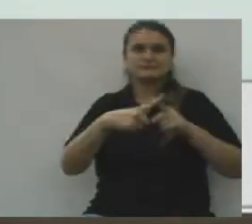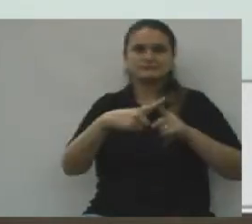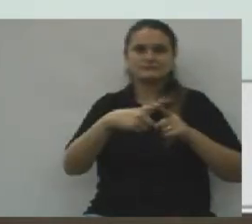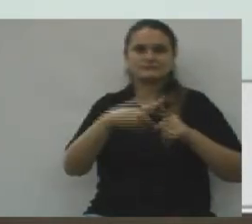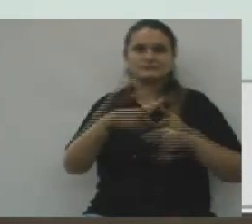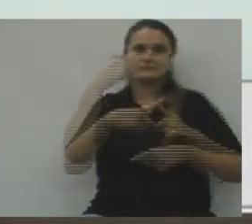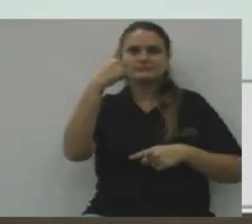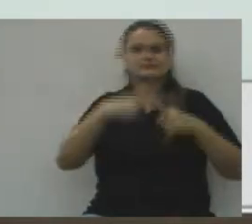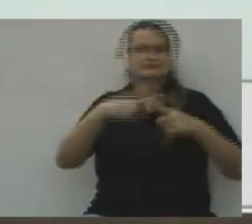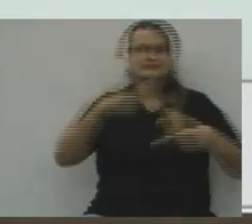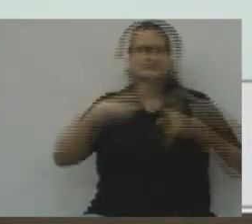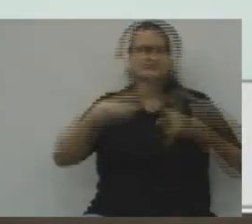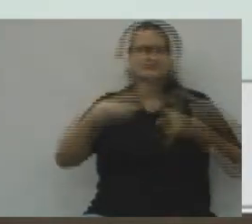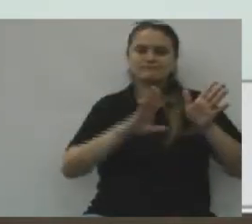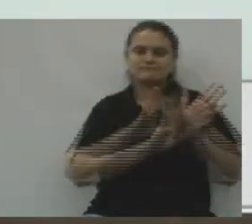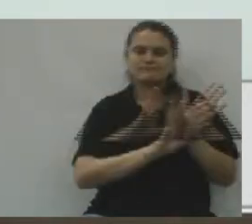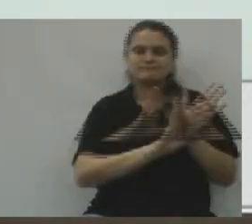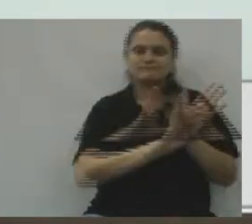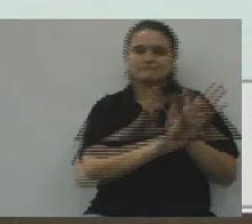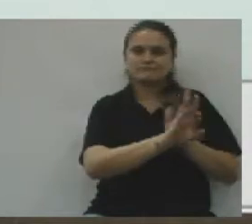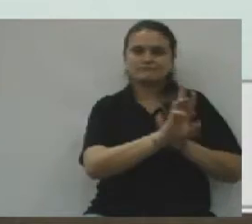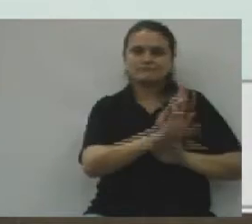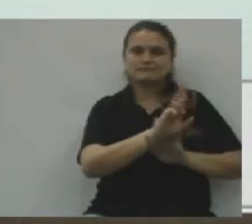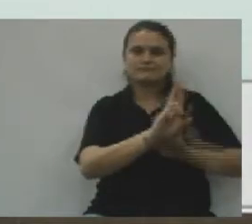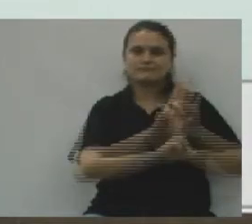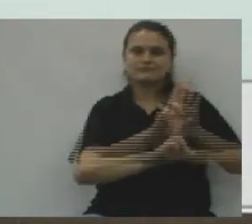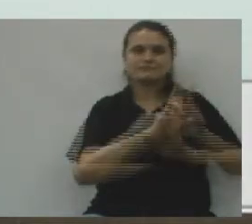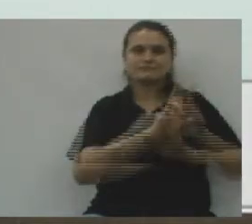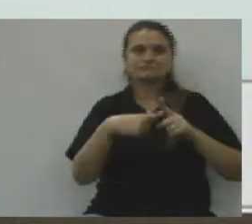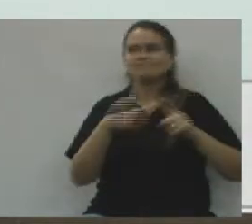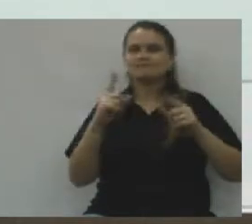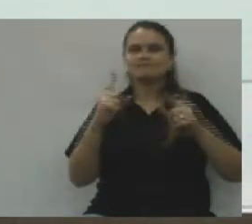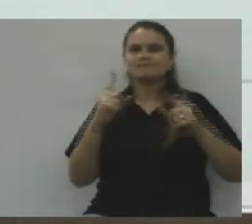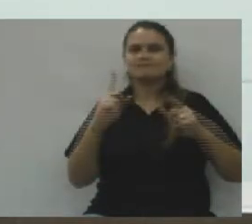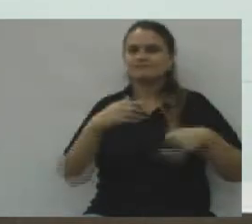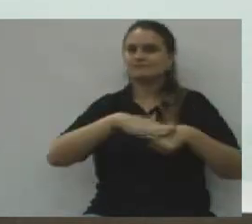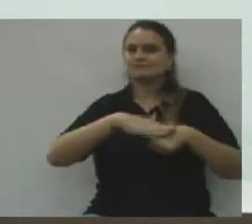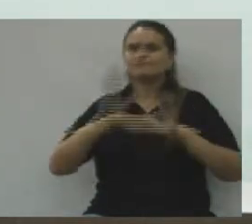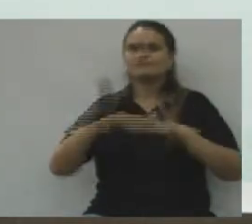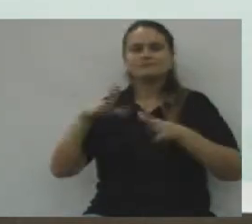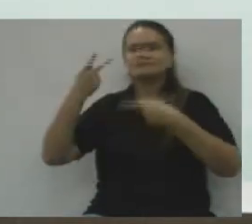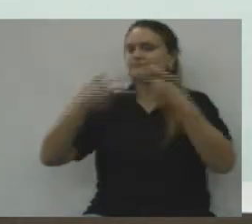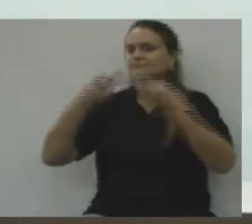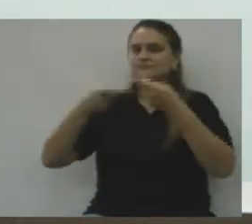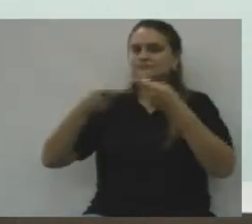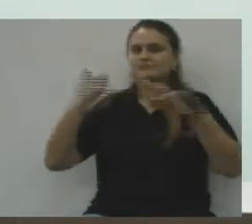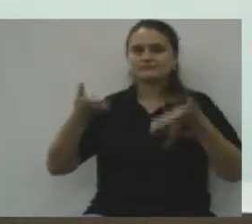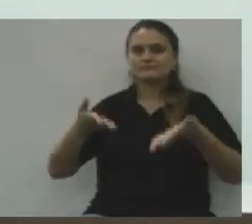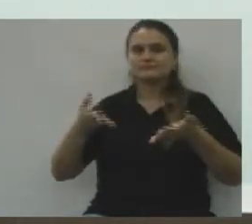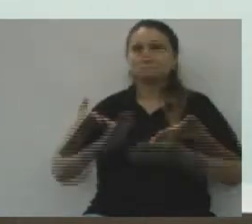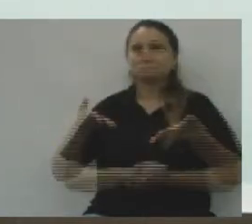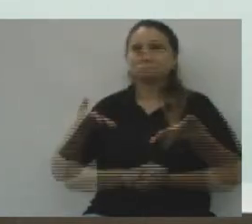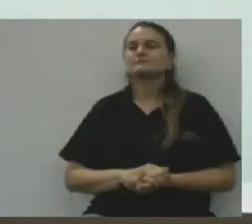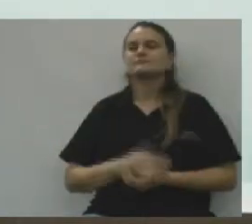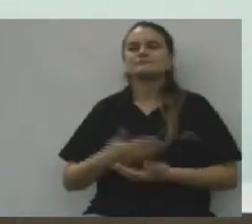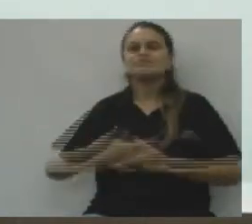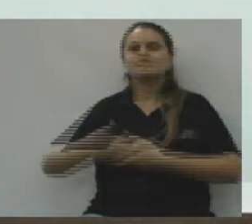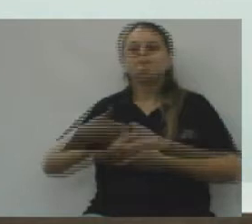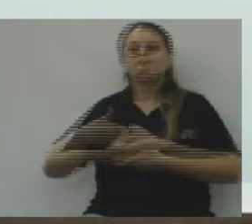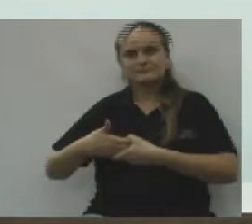com dispensa de redação, porque não precisa nada mais do que já foi falado hoje nesta casa. Parabéns a todos os